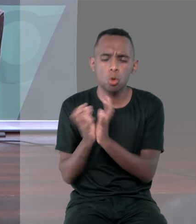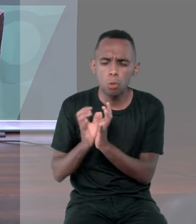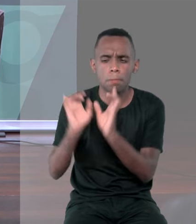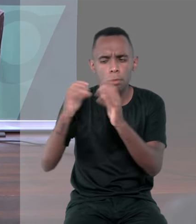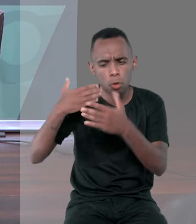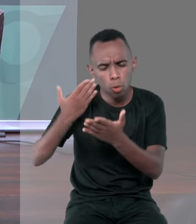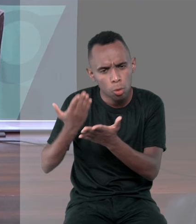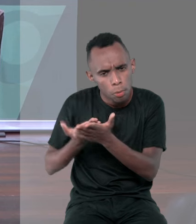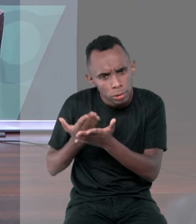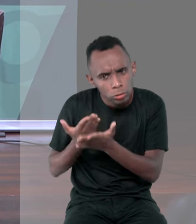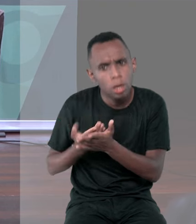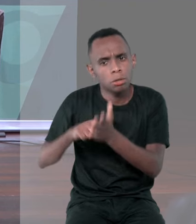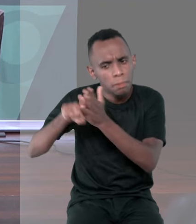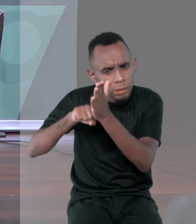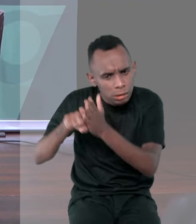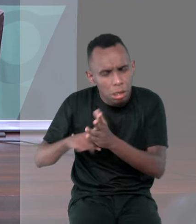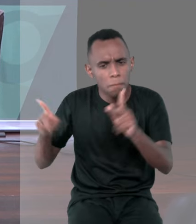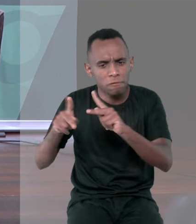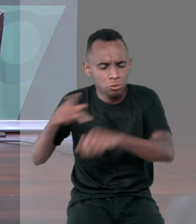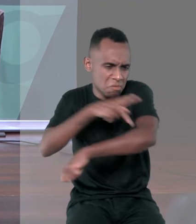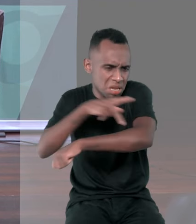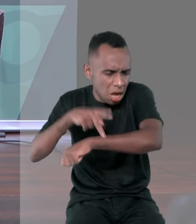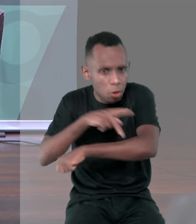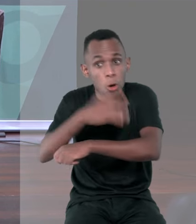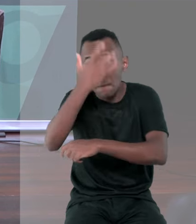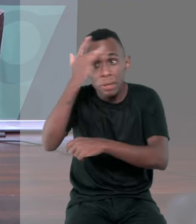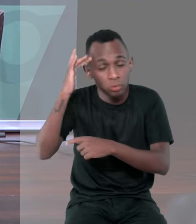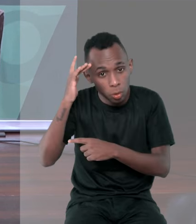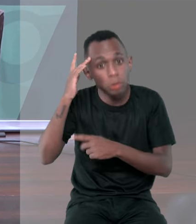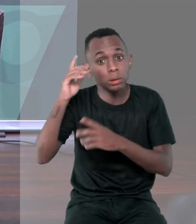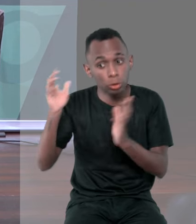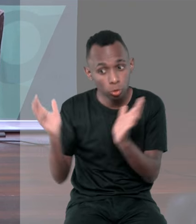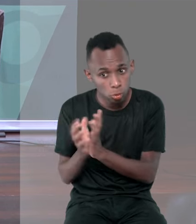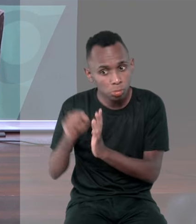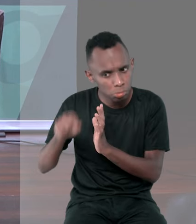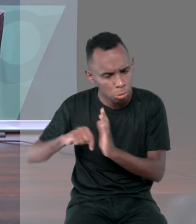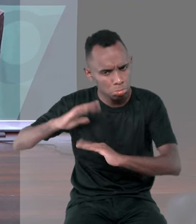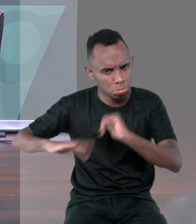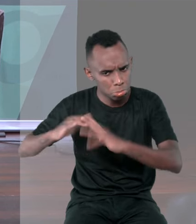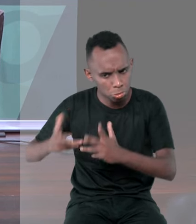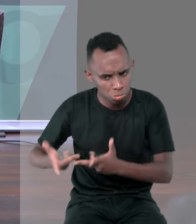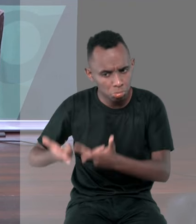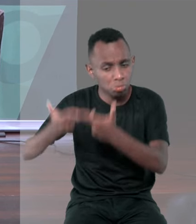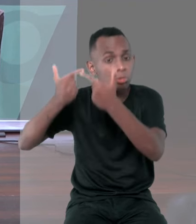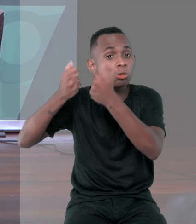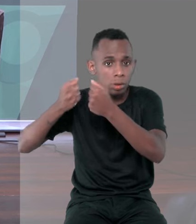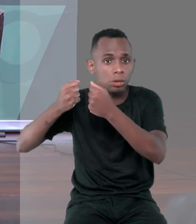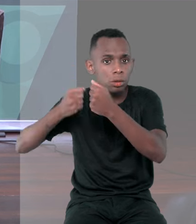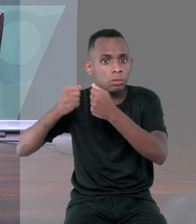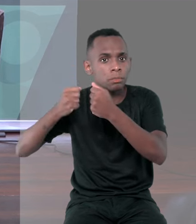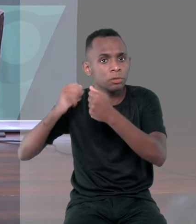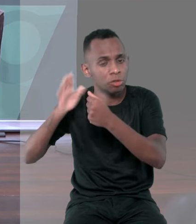especialistas, pesquisadores, professores, pedagogos, pessoas que sabem do que estão falando e que fizeram